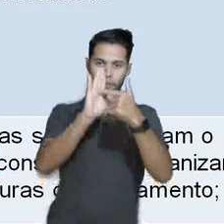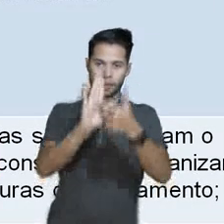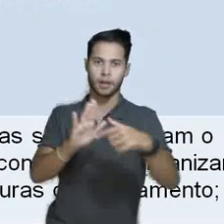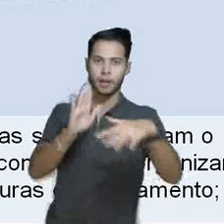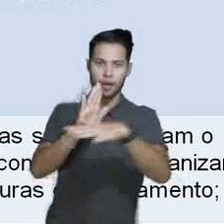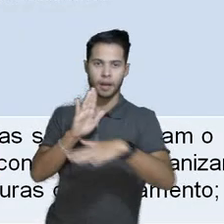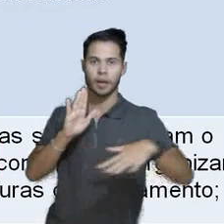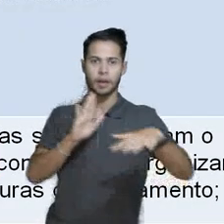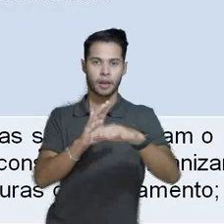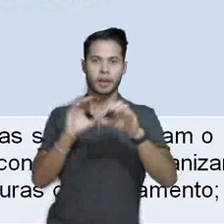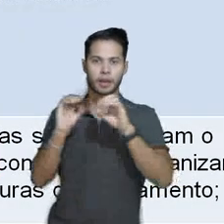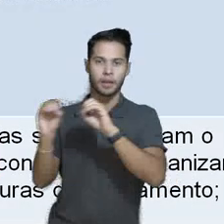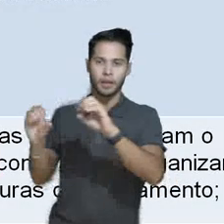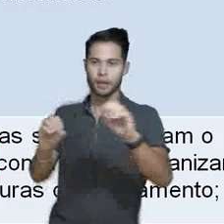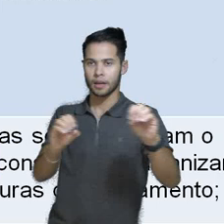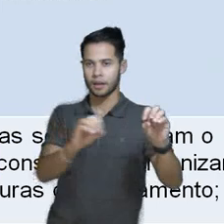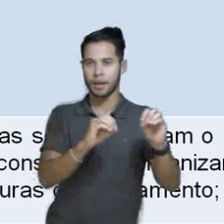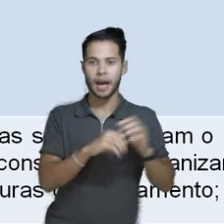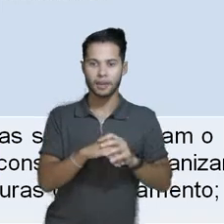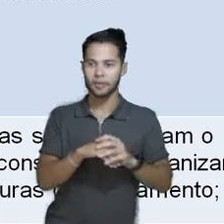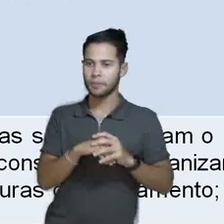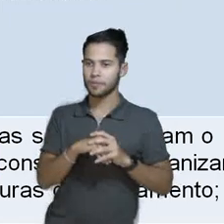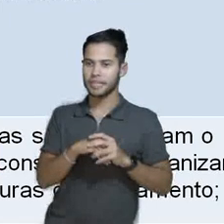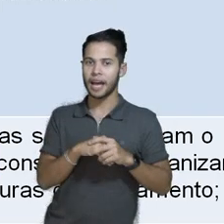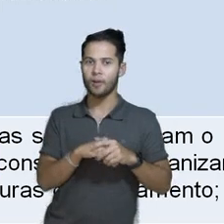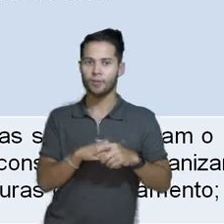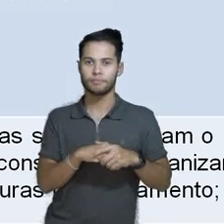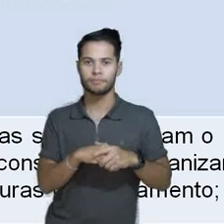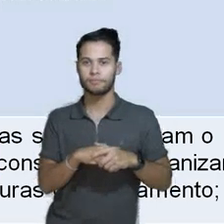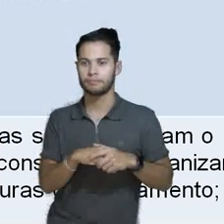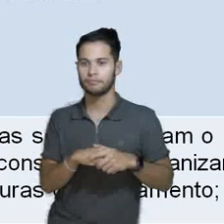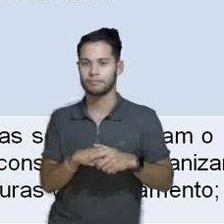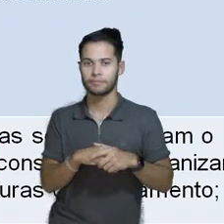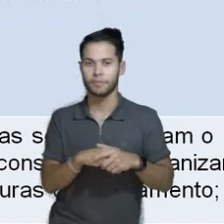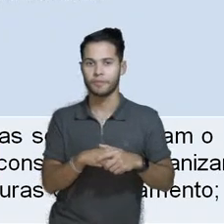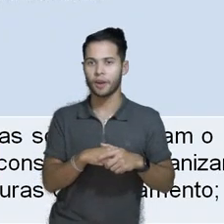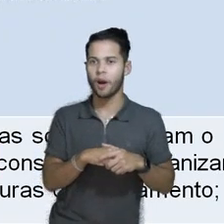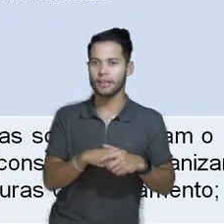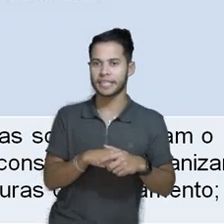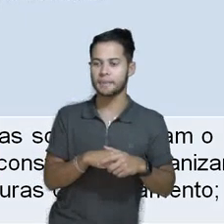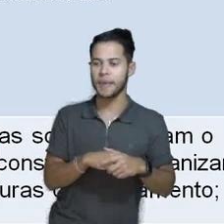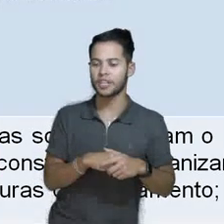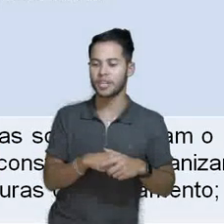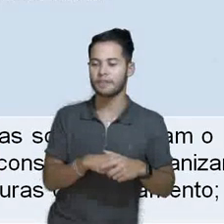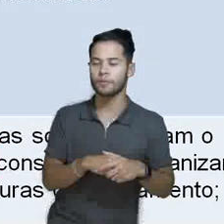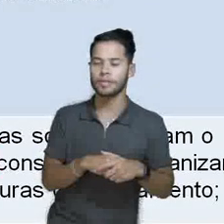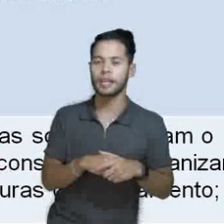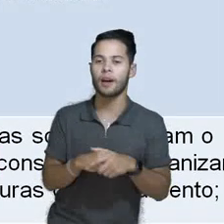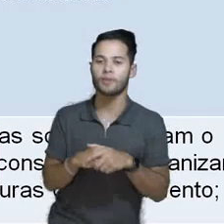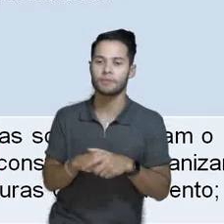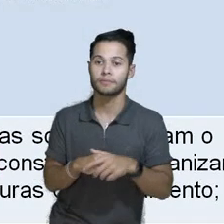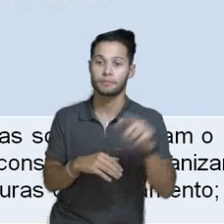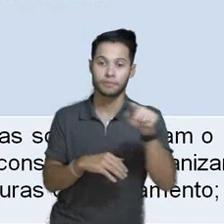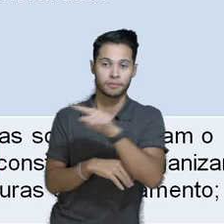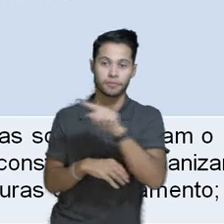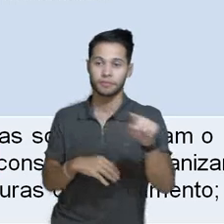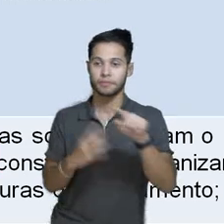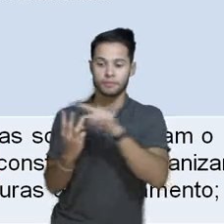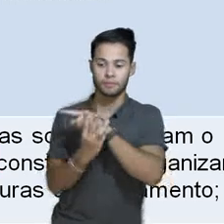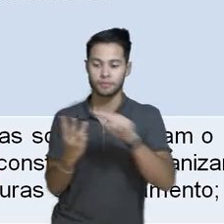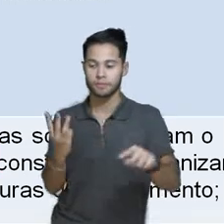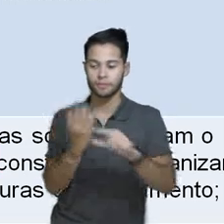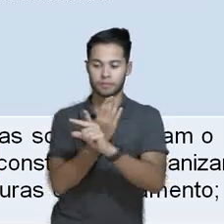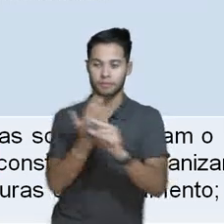autores vão falar vão falar não só de como que se dá a construção do conhecimento mas eles vão